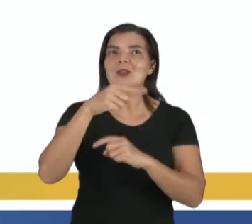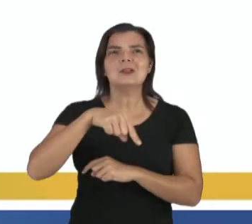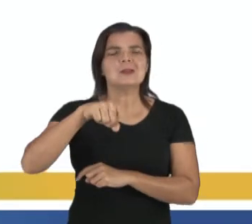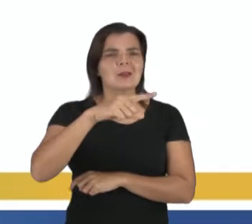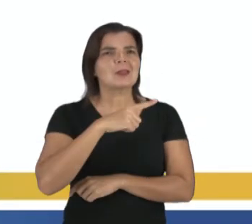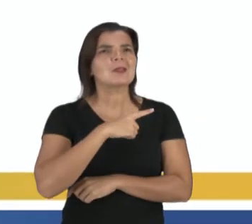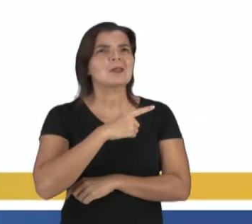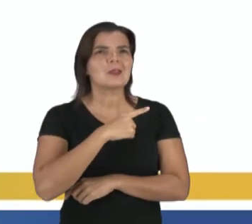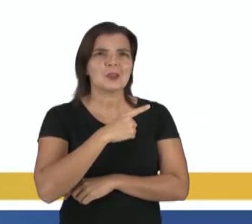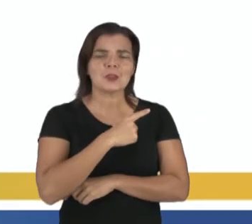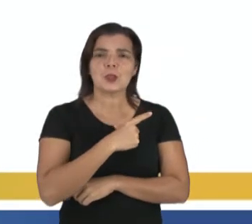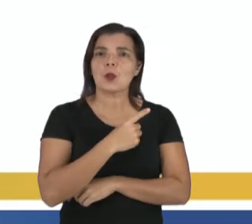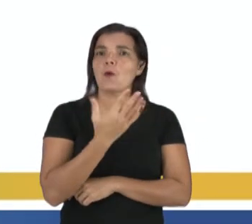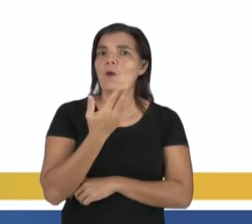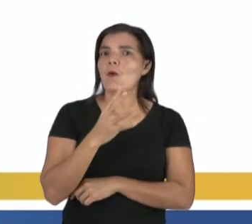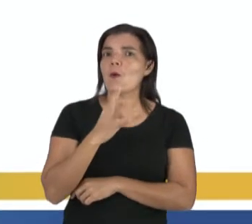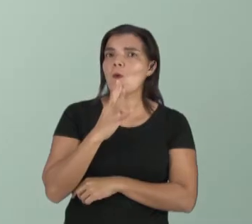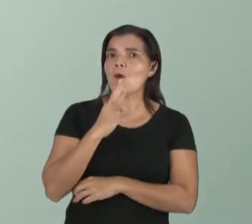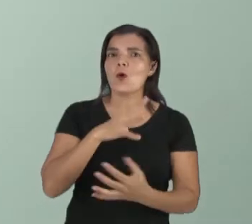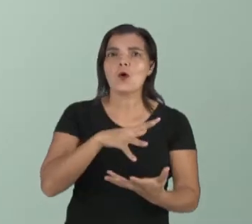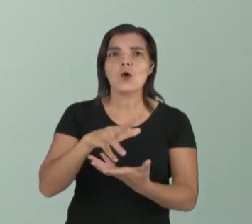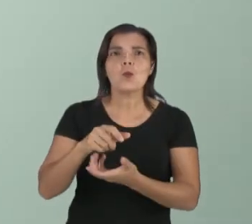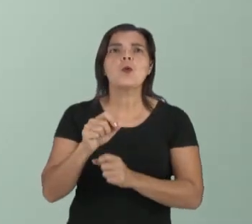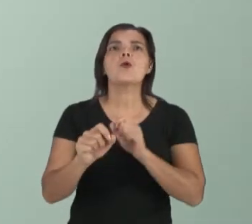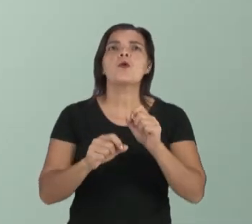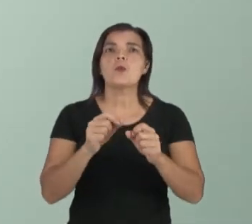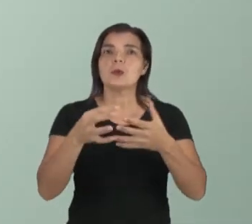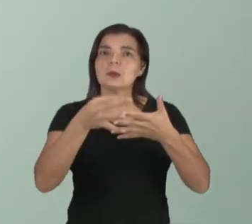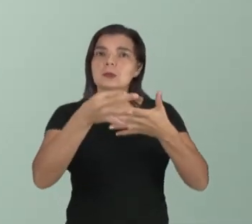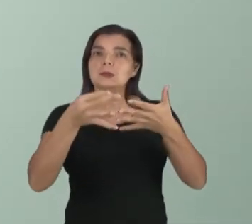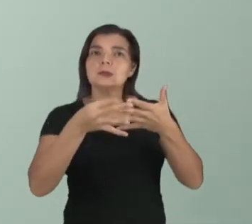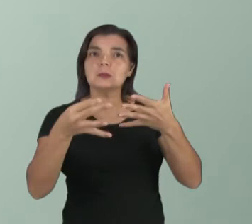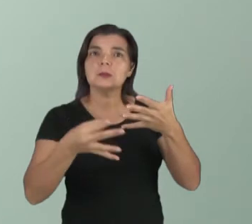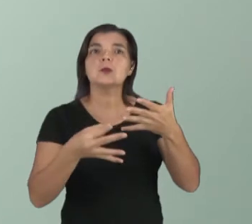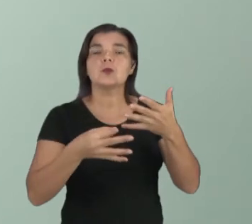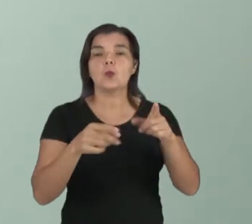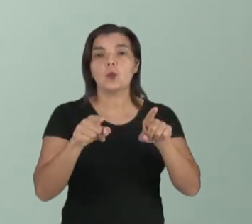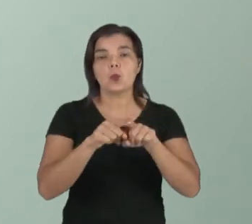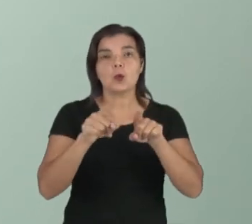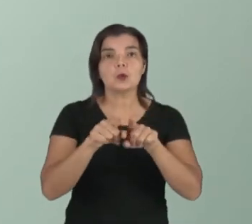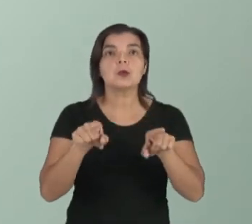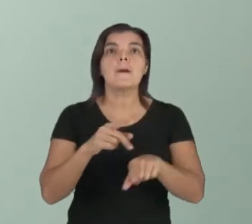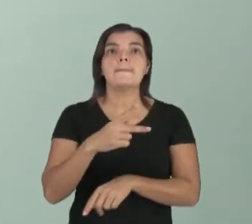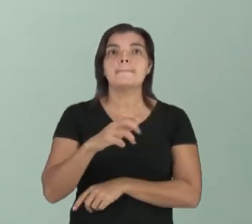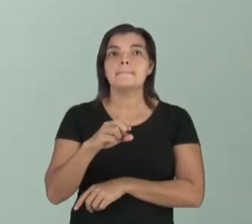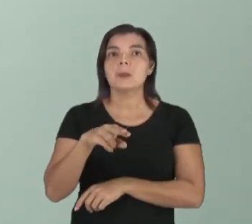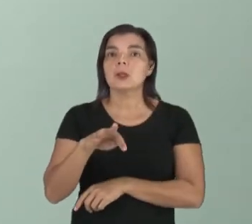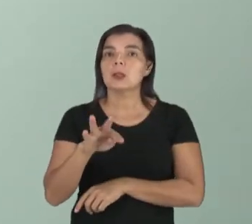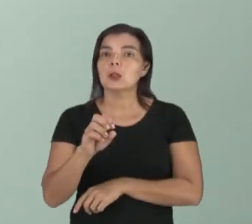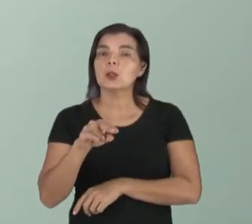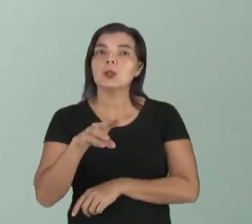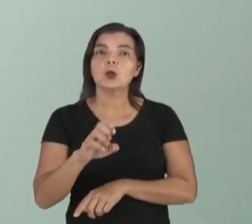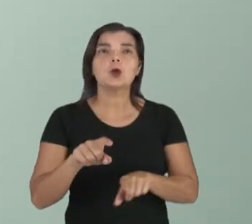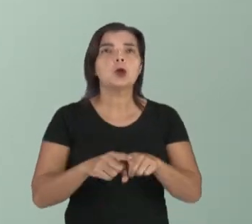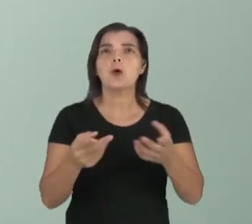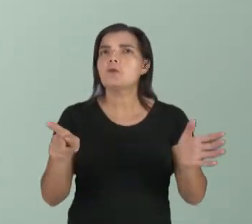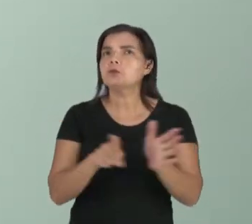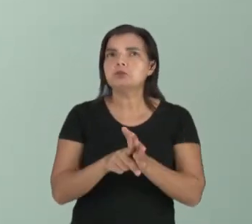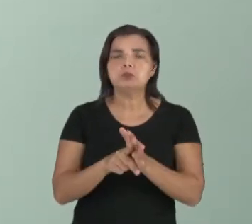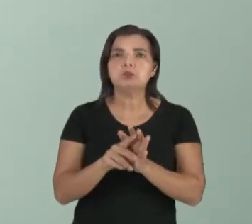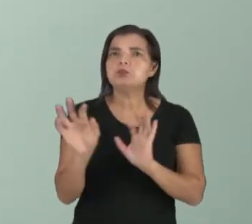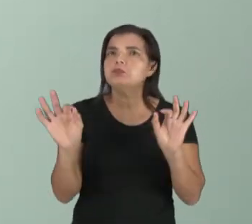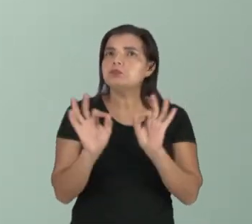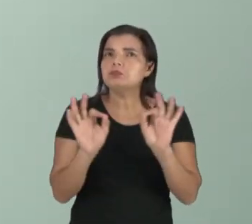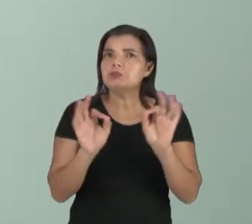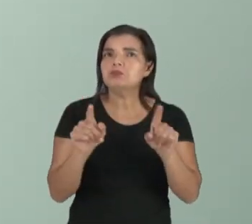o conhecimento de mundo de que esses elementos, peru, panetone, frutas e nozes, não fazem